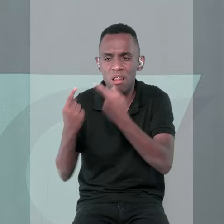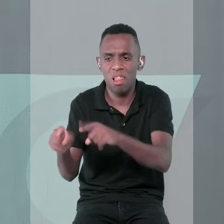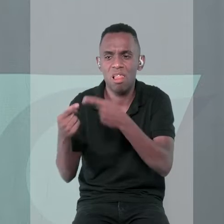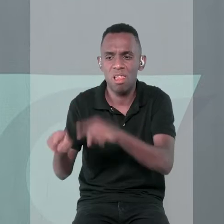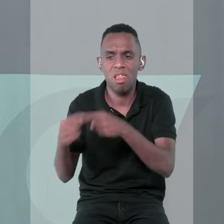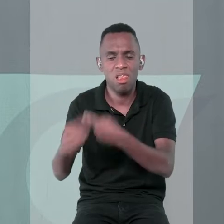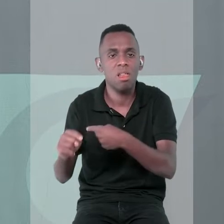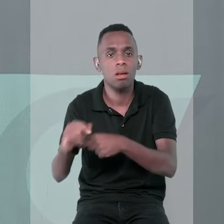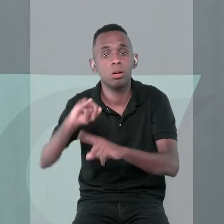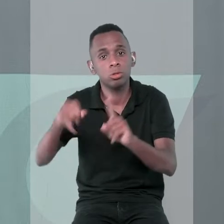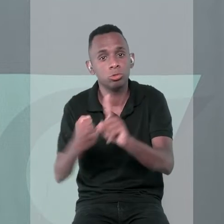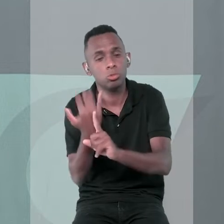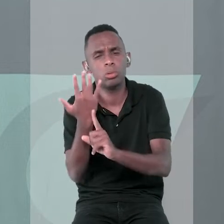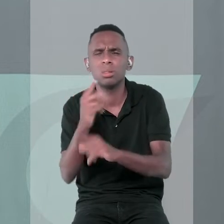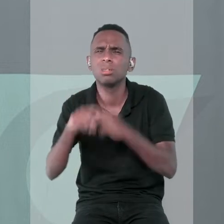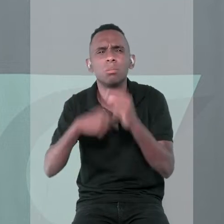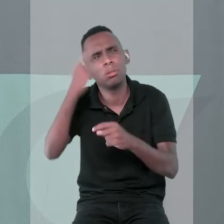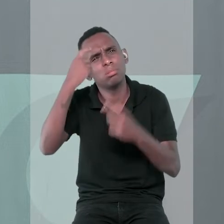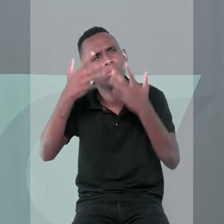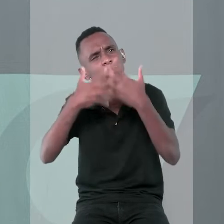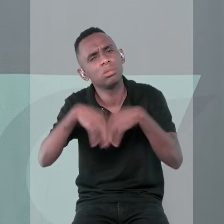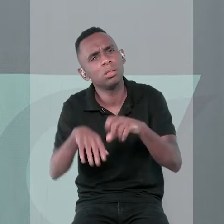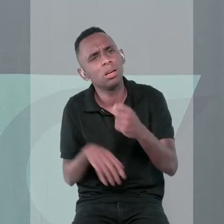com ela, percebe? Depois eu falei assim, gente, que coisa